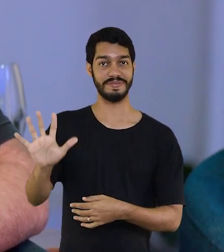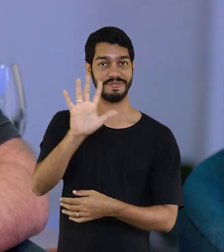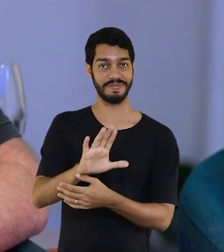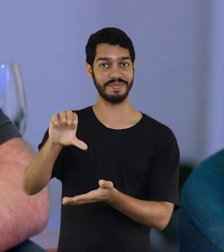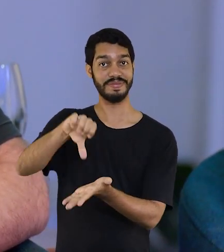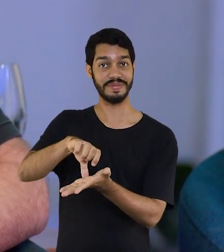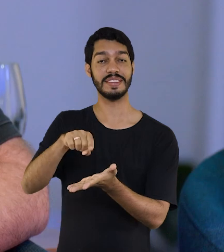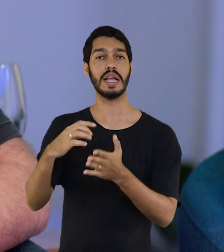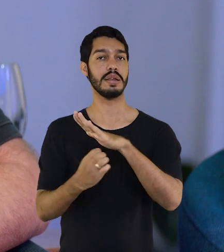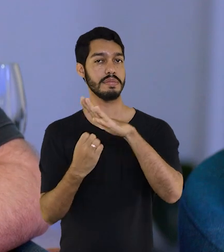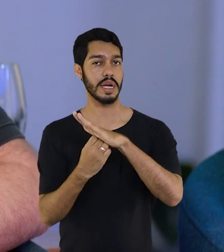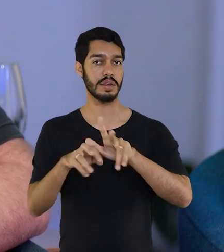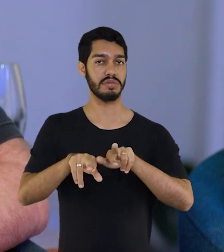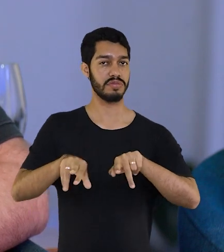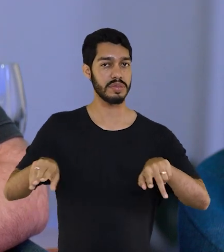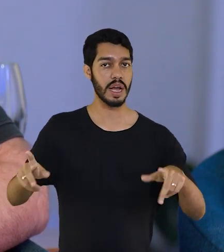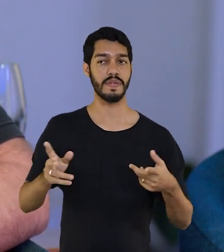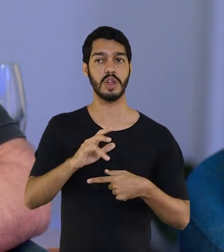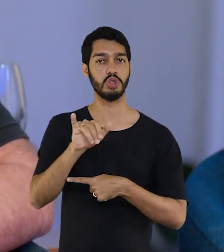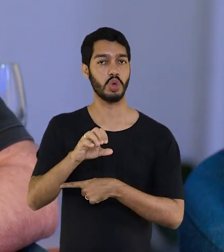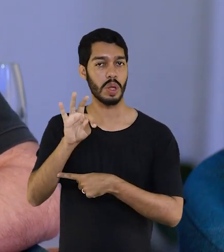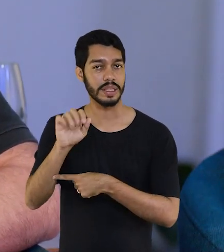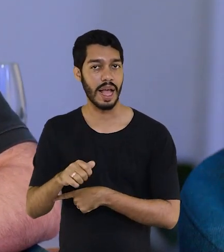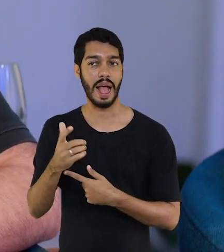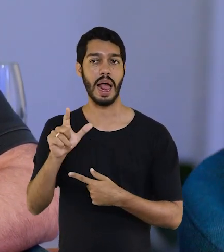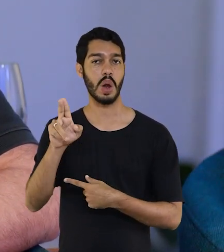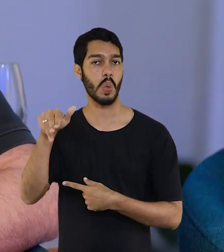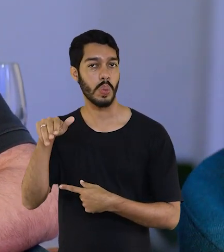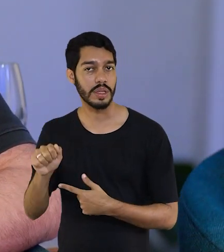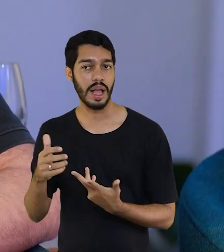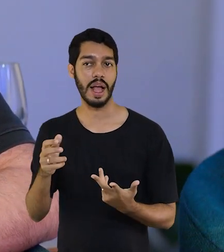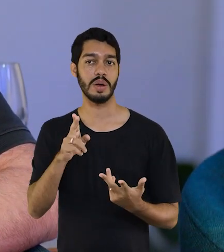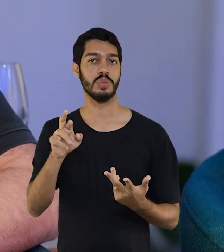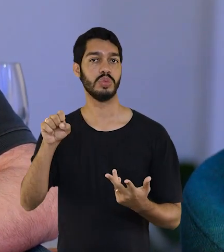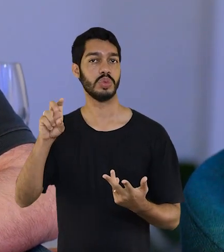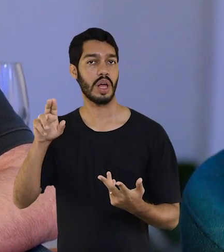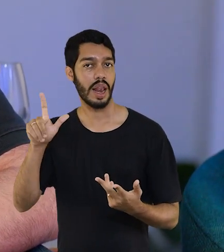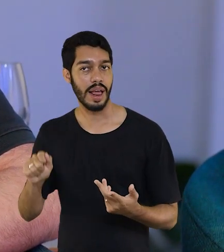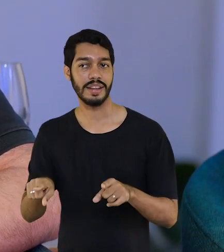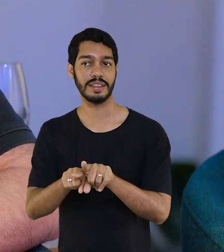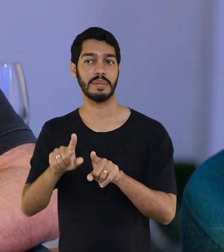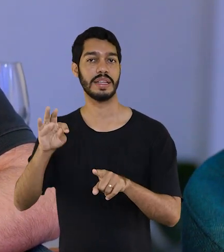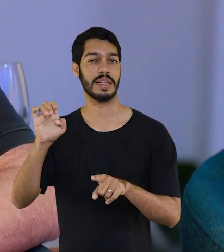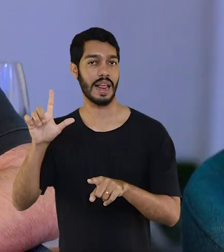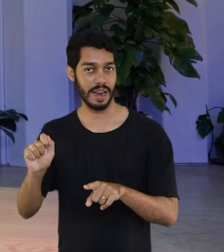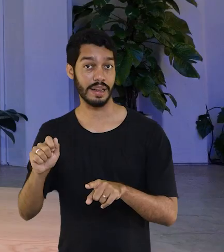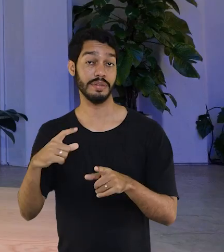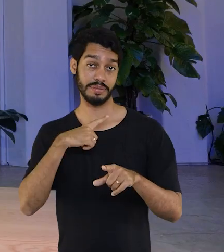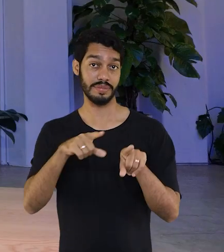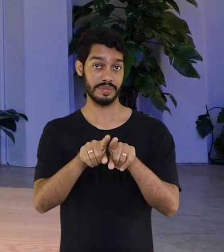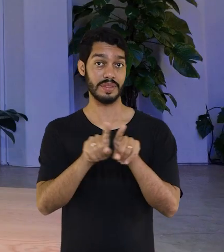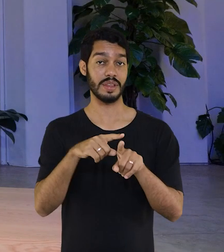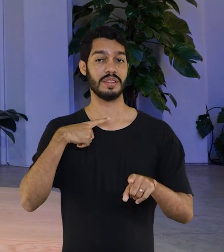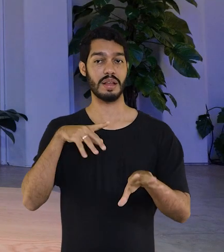tendo investido em empresas de AI como Jota, Runa, Úrsula e Tela. É engenheiro de produção pela PUC-Rio e fez Voice